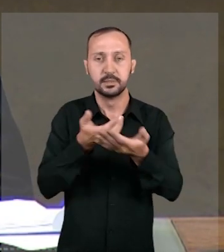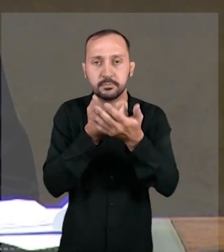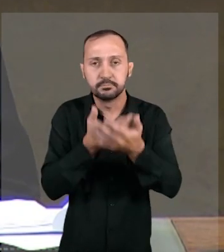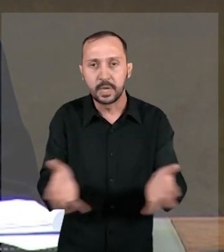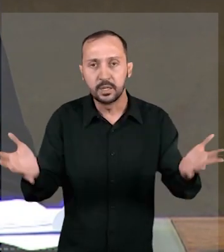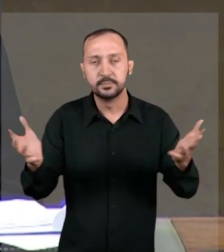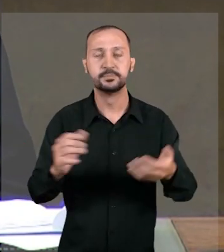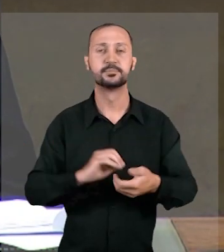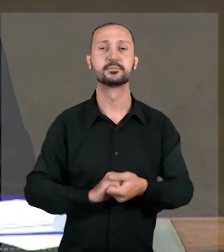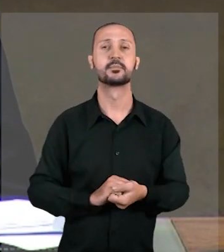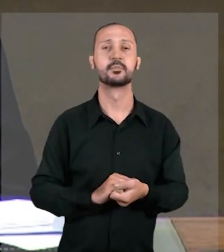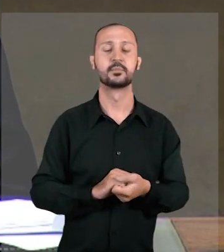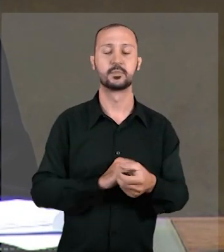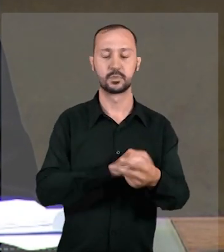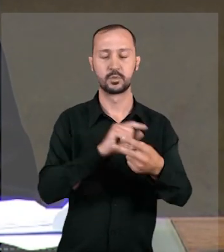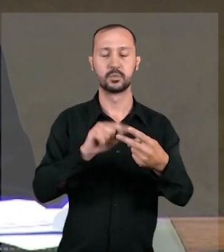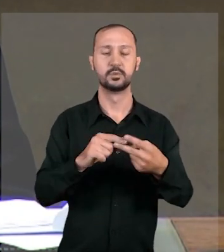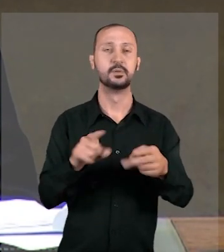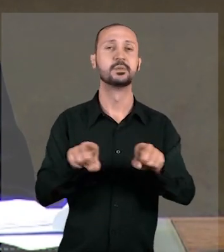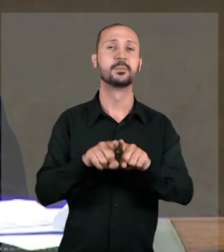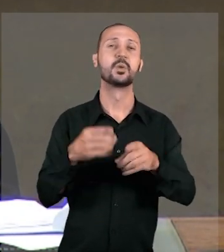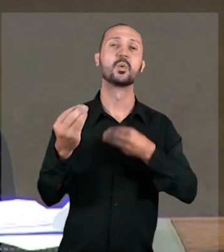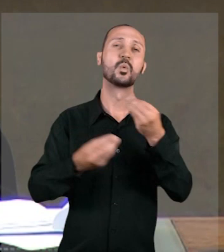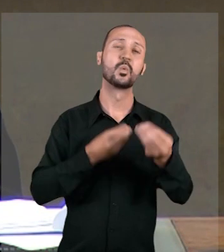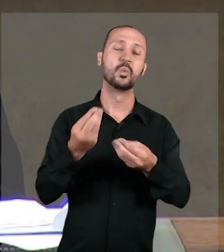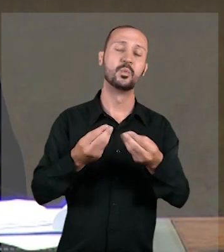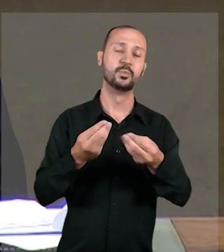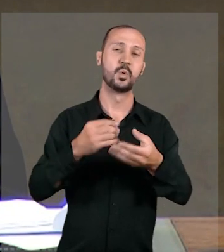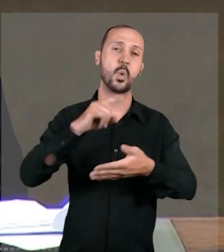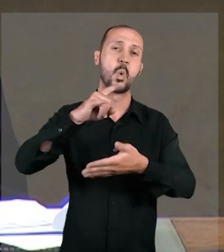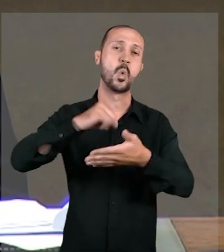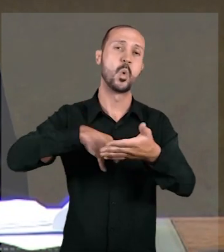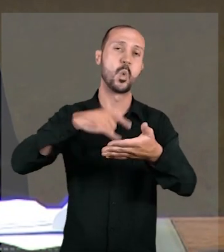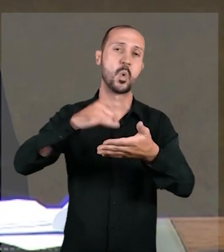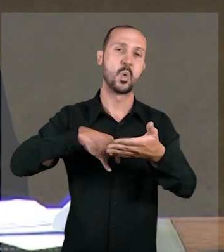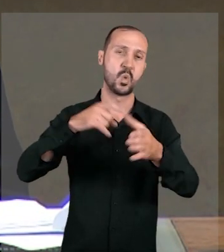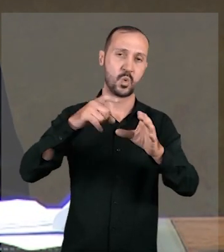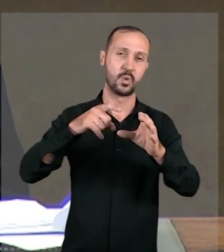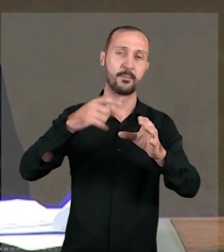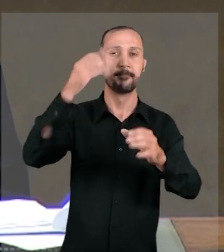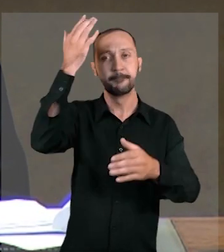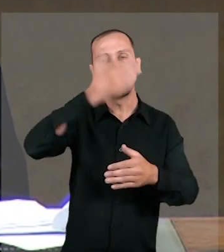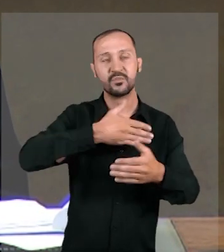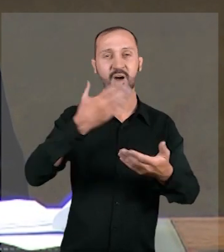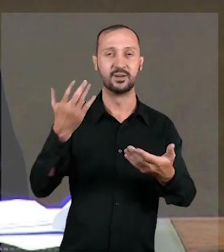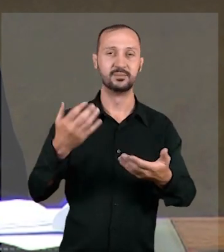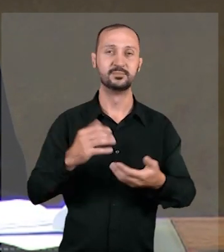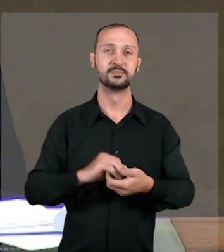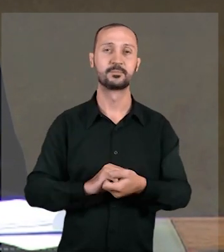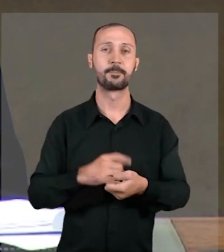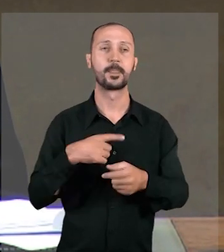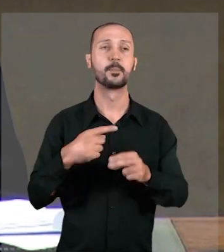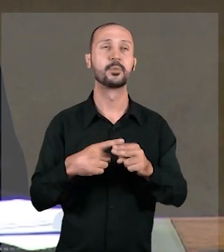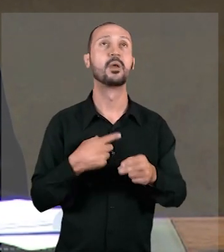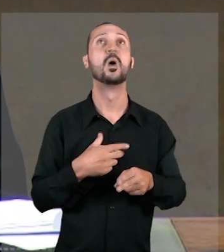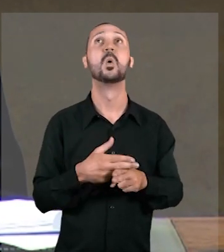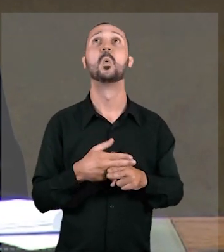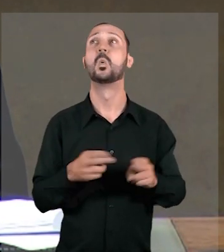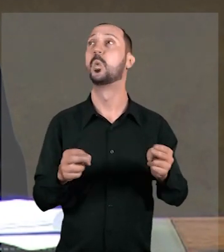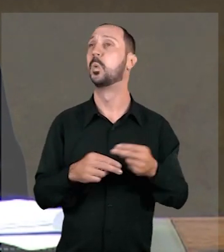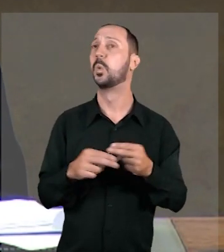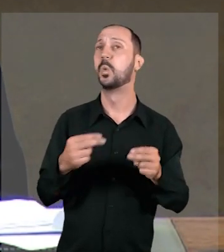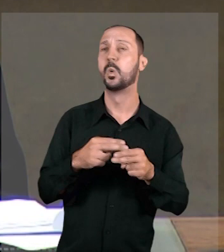desses recursos. E, por fim, a questão da prestação de contas, que alguém referiu como faz de contas, e verdadeiramente é um